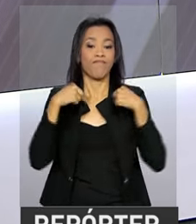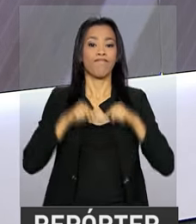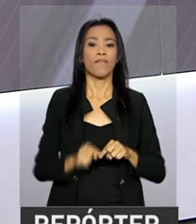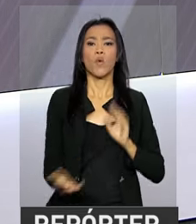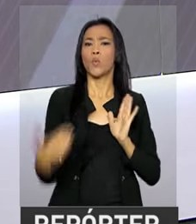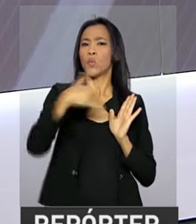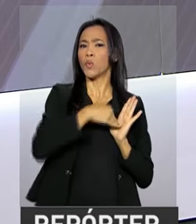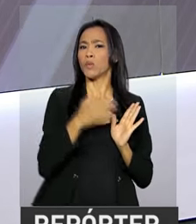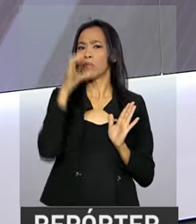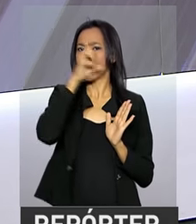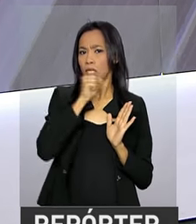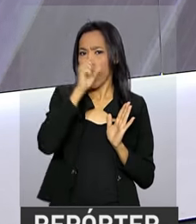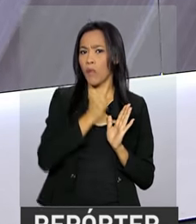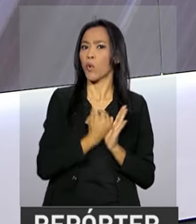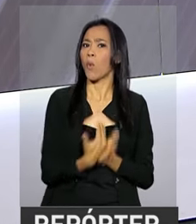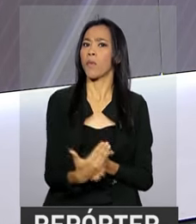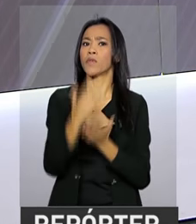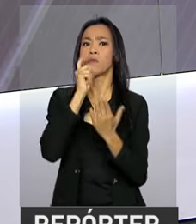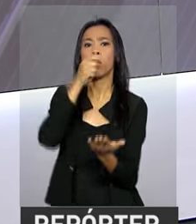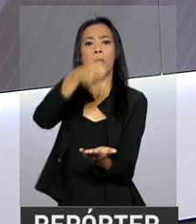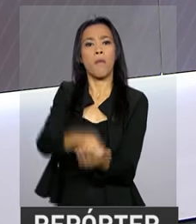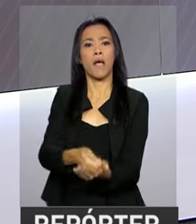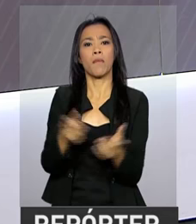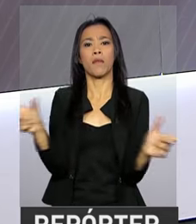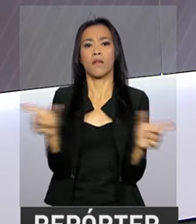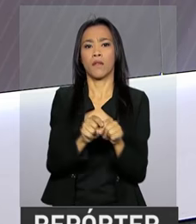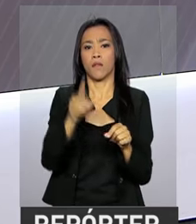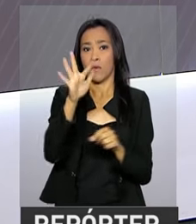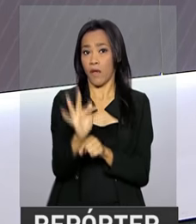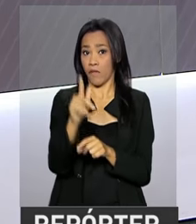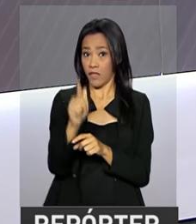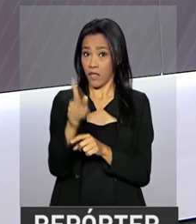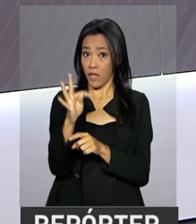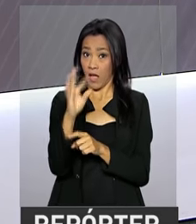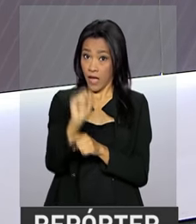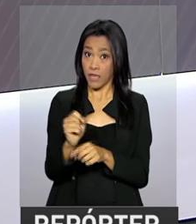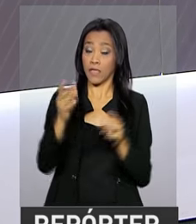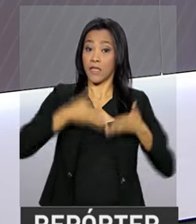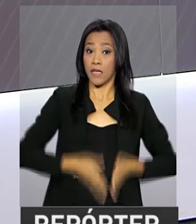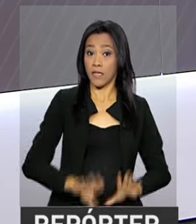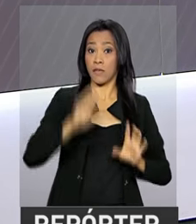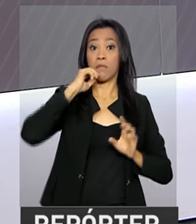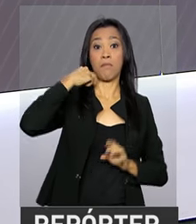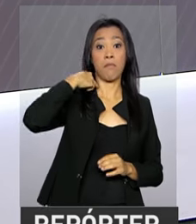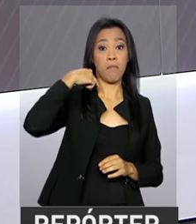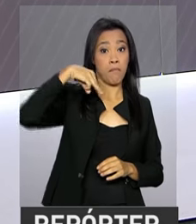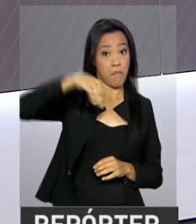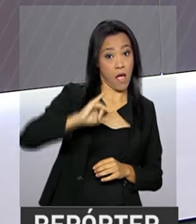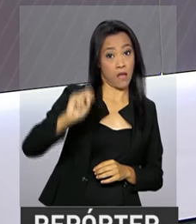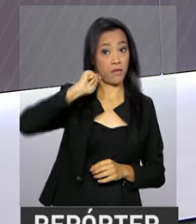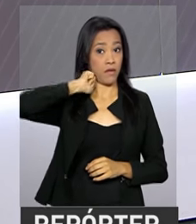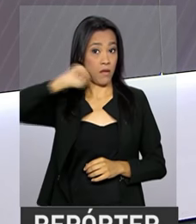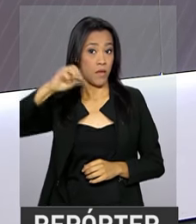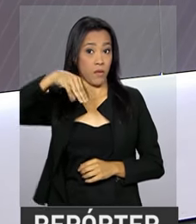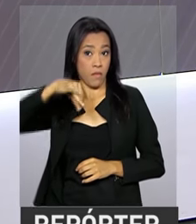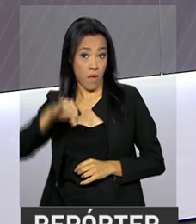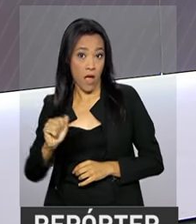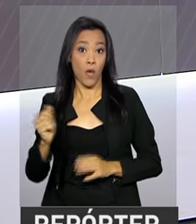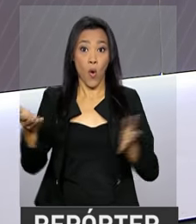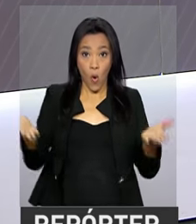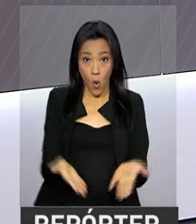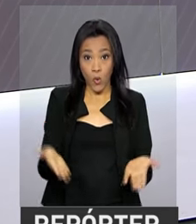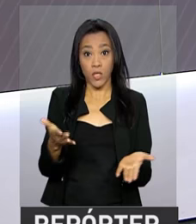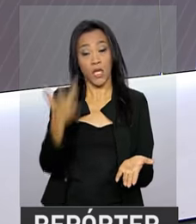último sábado o pagamento das contas inativas do FGTS para os nascidos em março, abril e maio. E hoje, amanhã